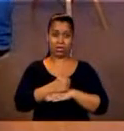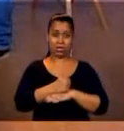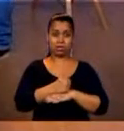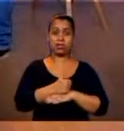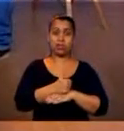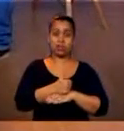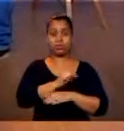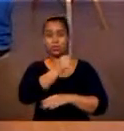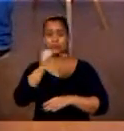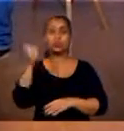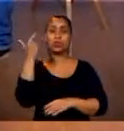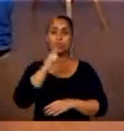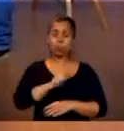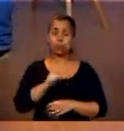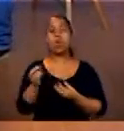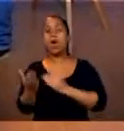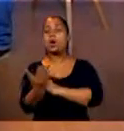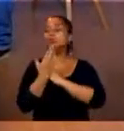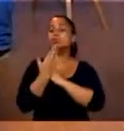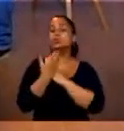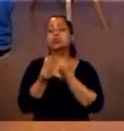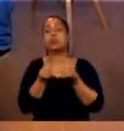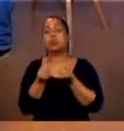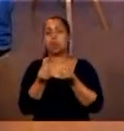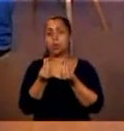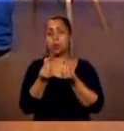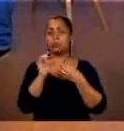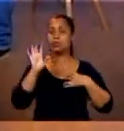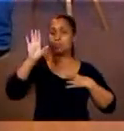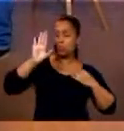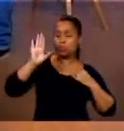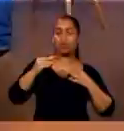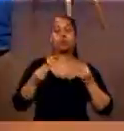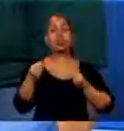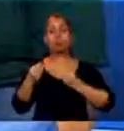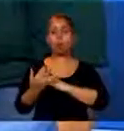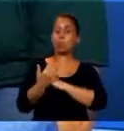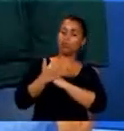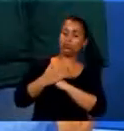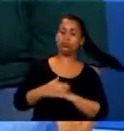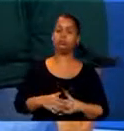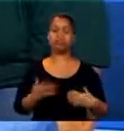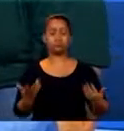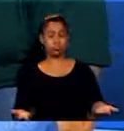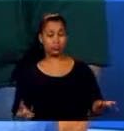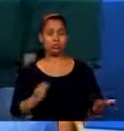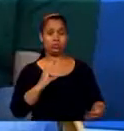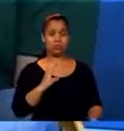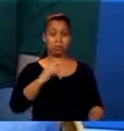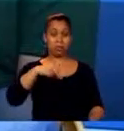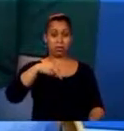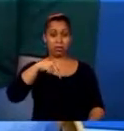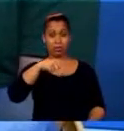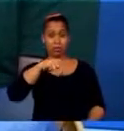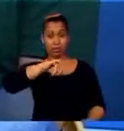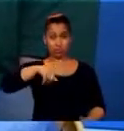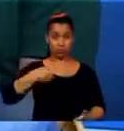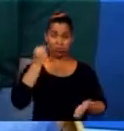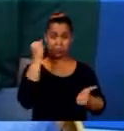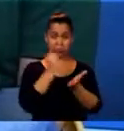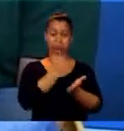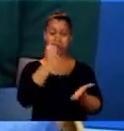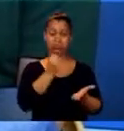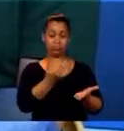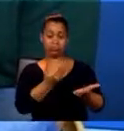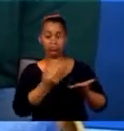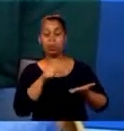se torna associação, qual o auxílio que vocês têm além dos voluntários? Bom, o CNPJ veio